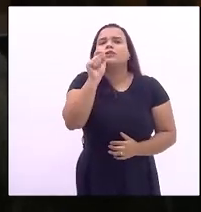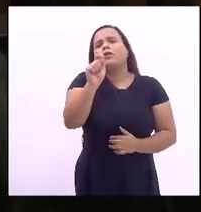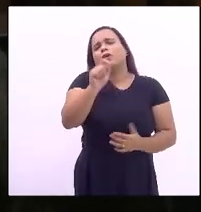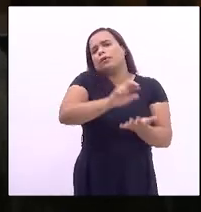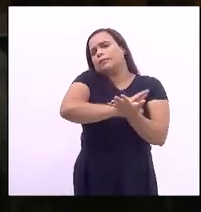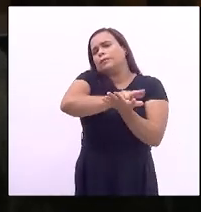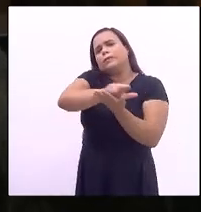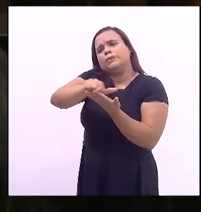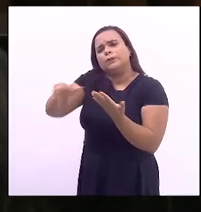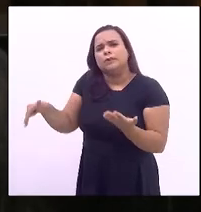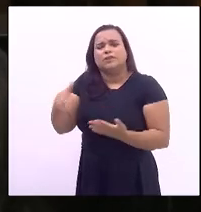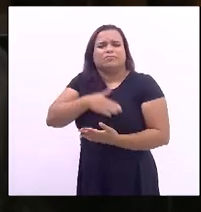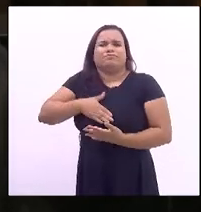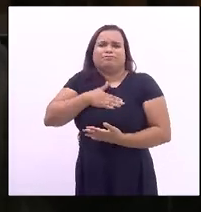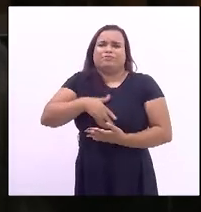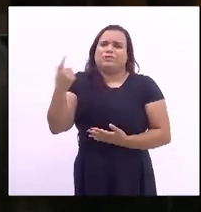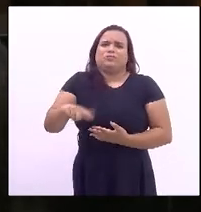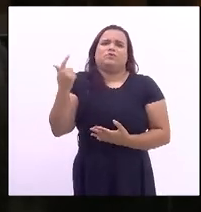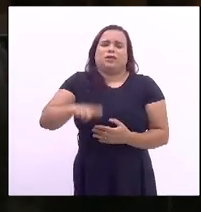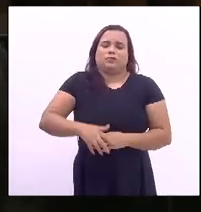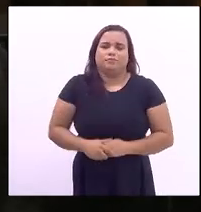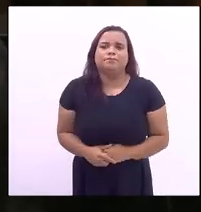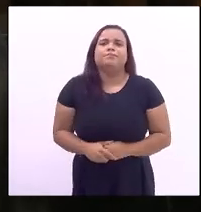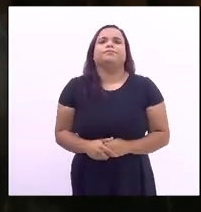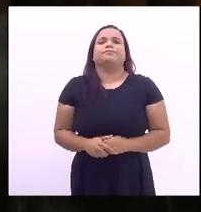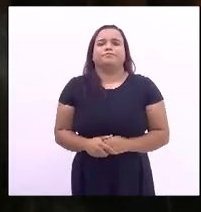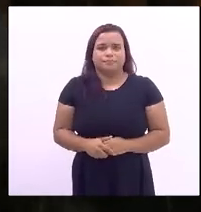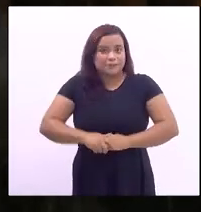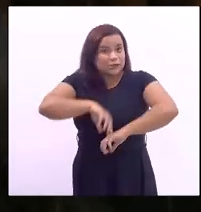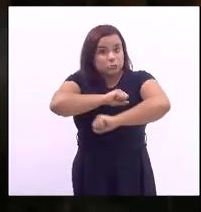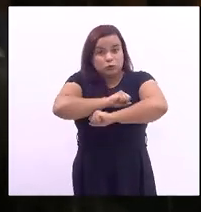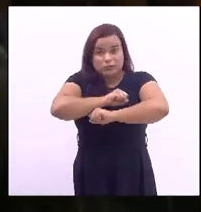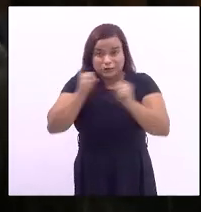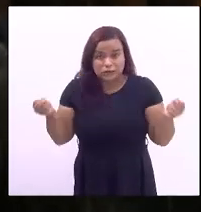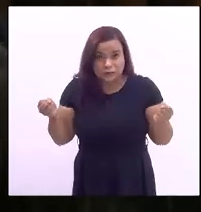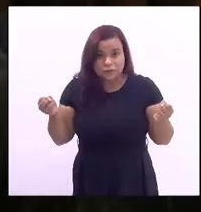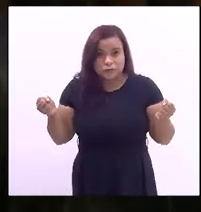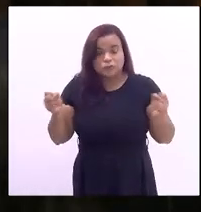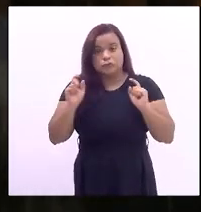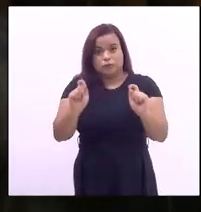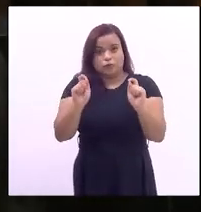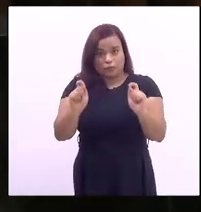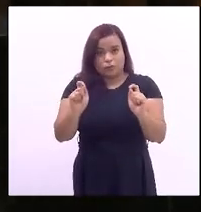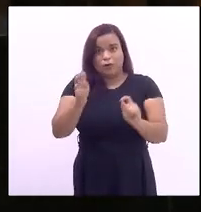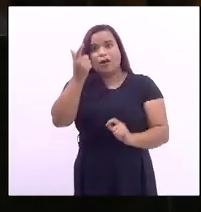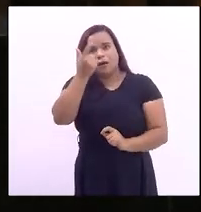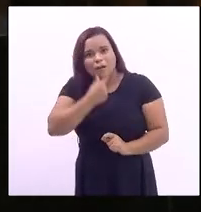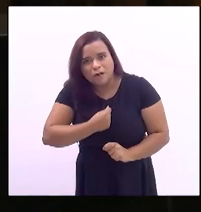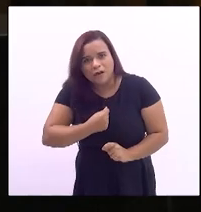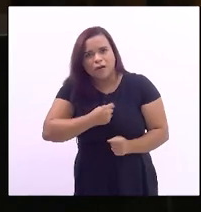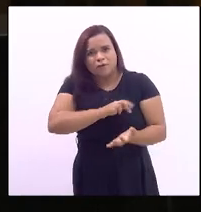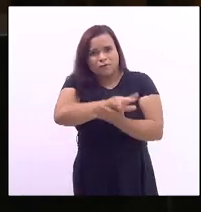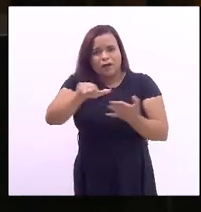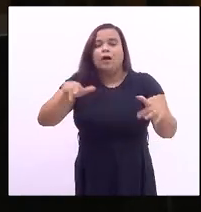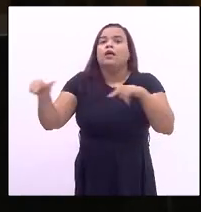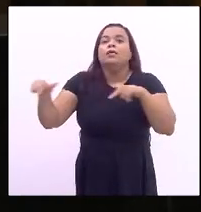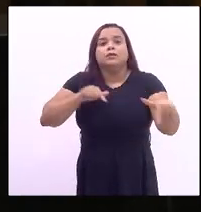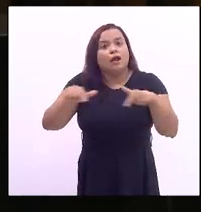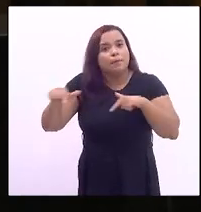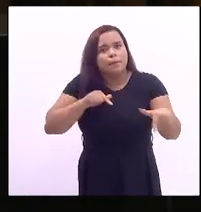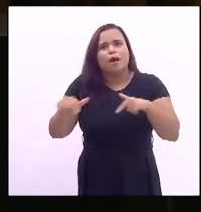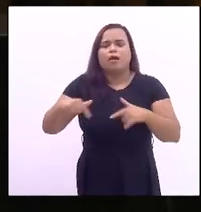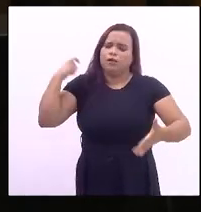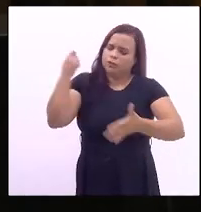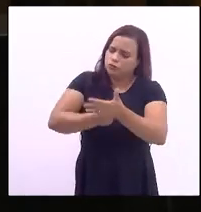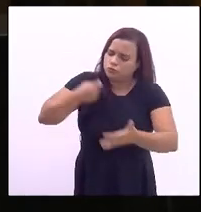todas as suas insatisfações é impossível que os nossos homens que trabalham